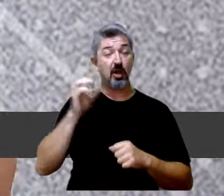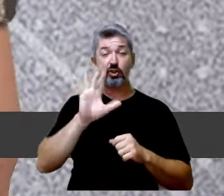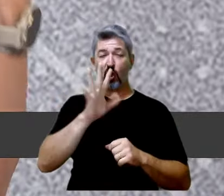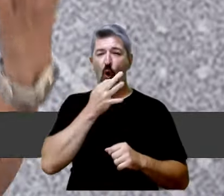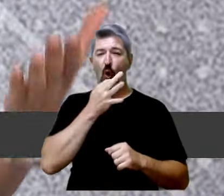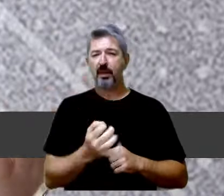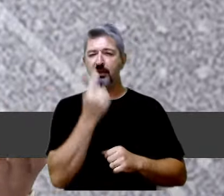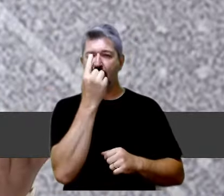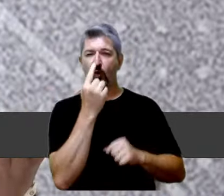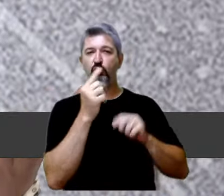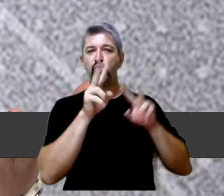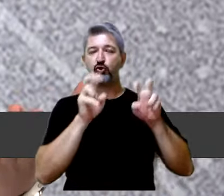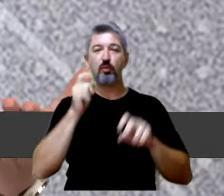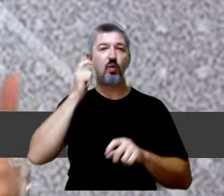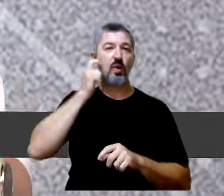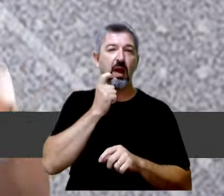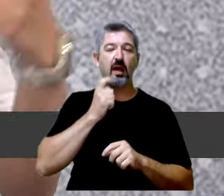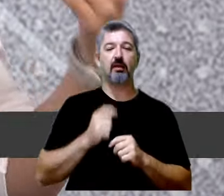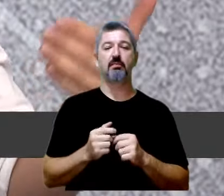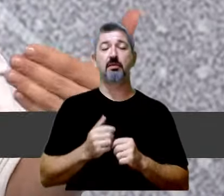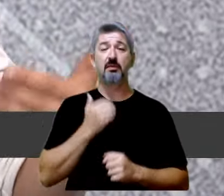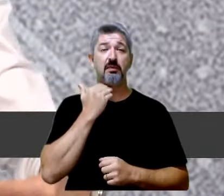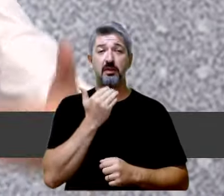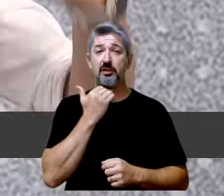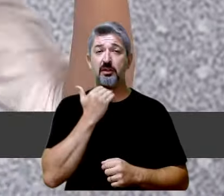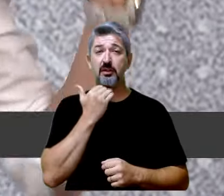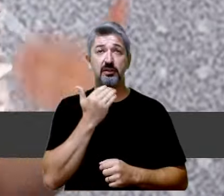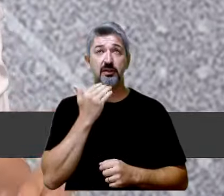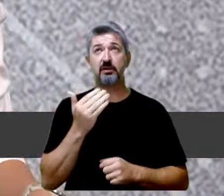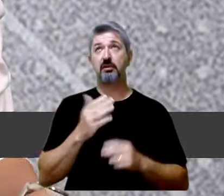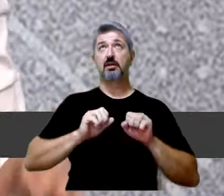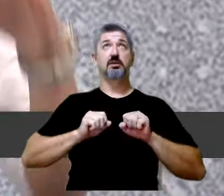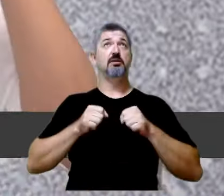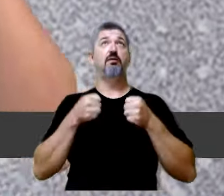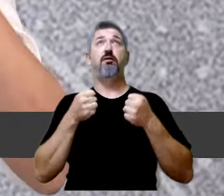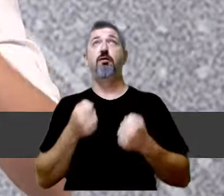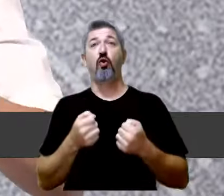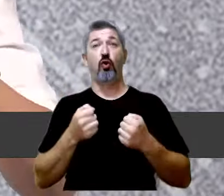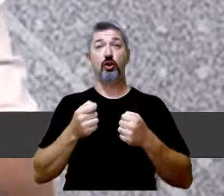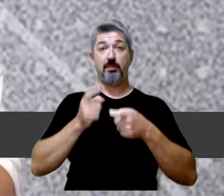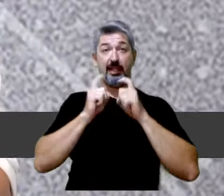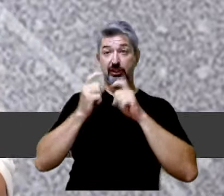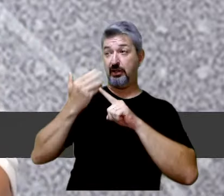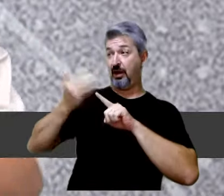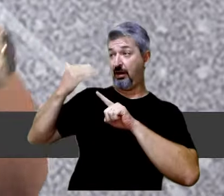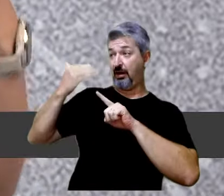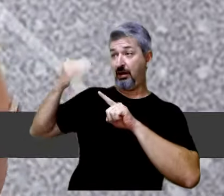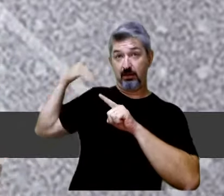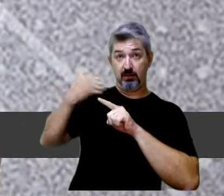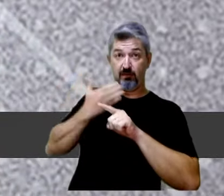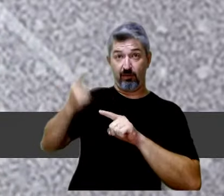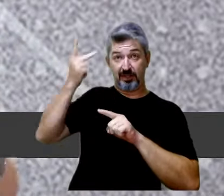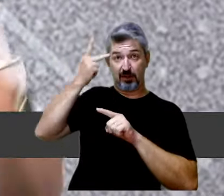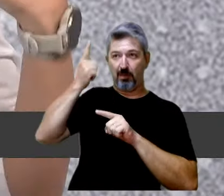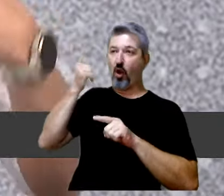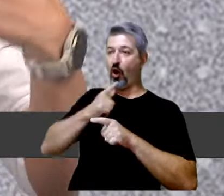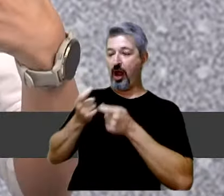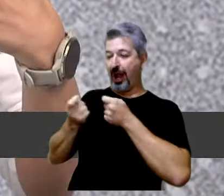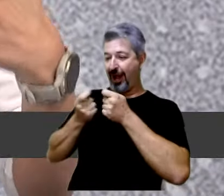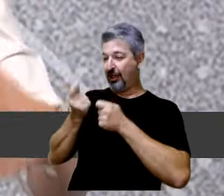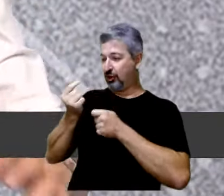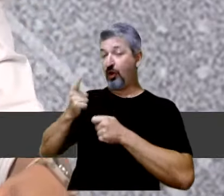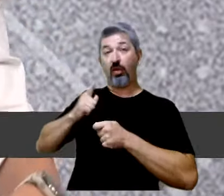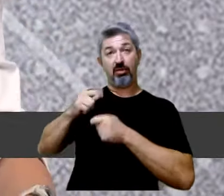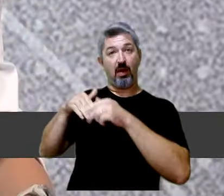Nunes De que adianta todo um esforço feito por outras gestões para São Paulo ter dinheiro se esse dinheiro não